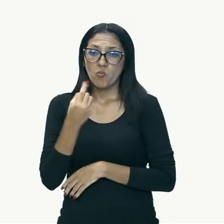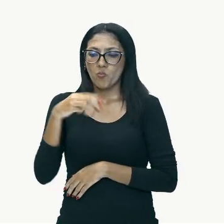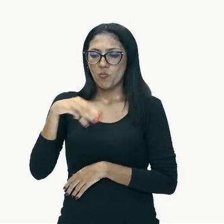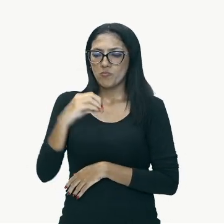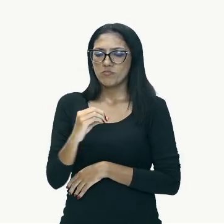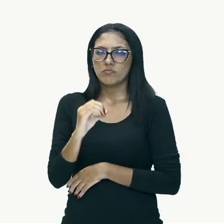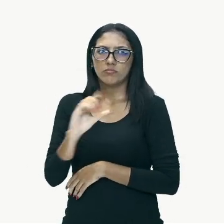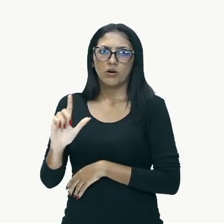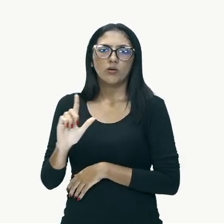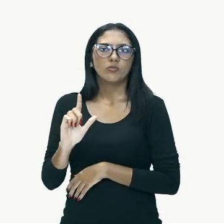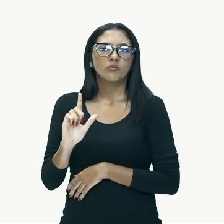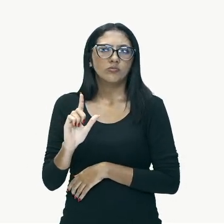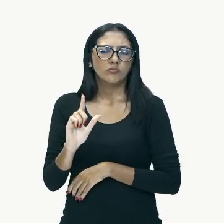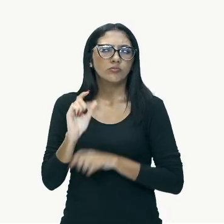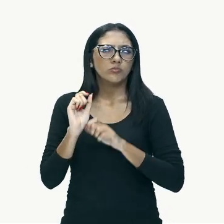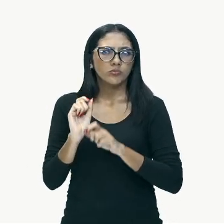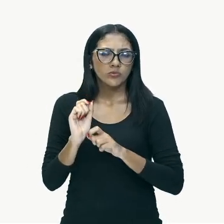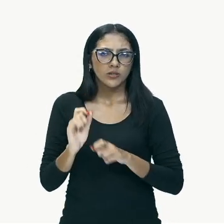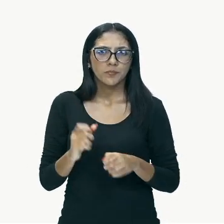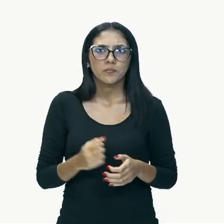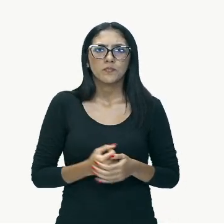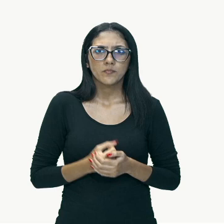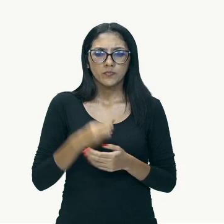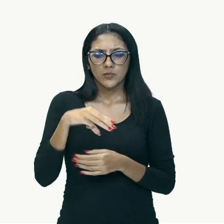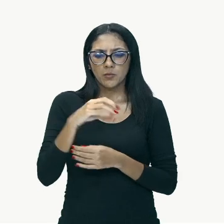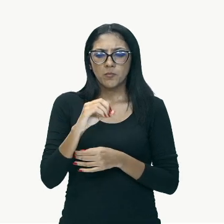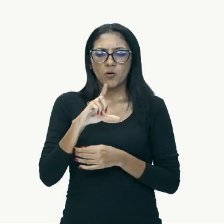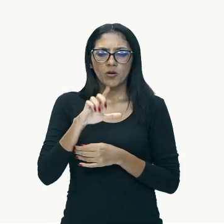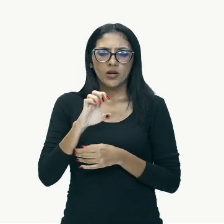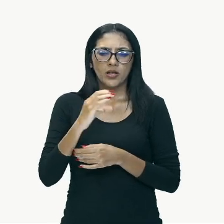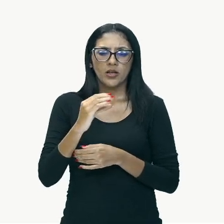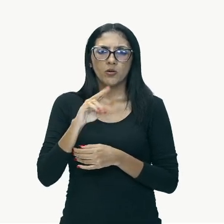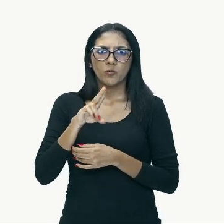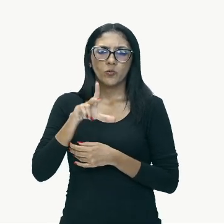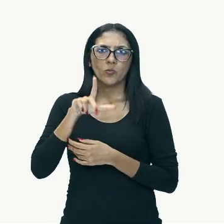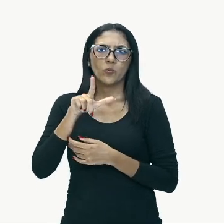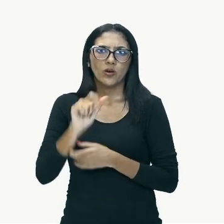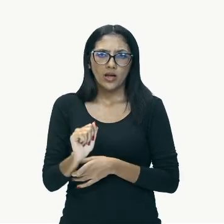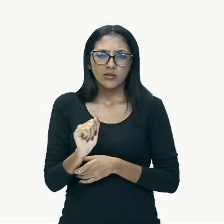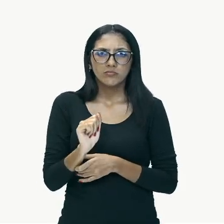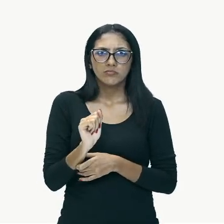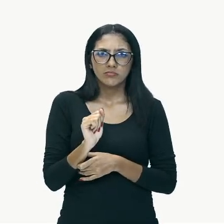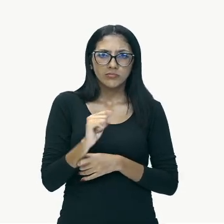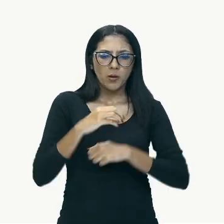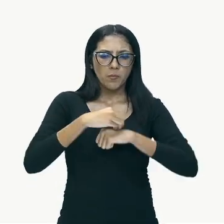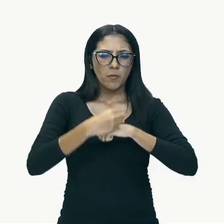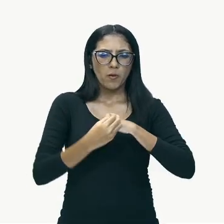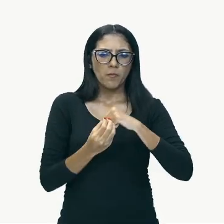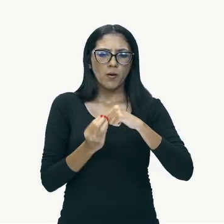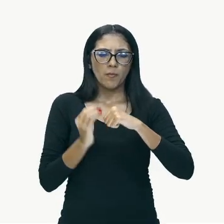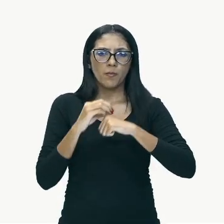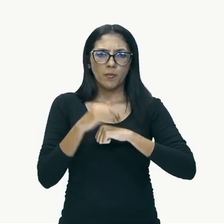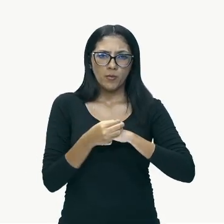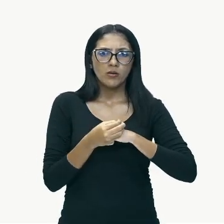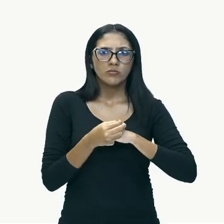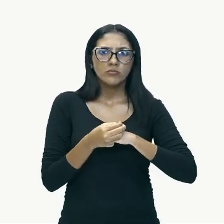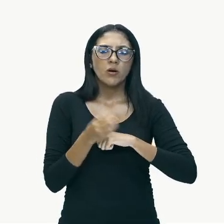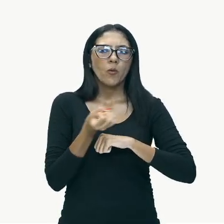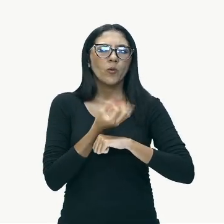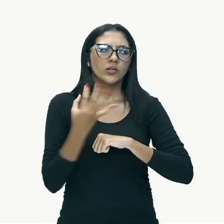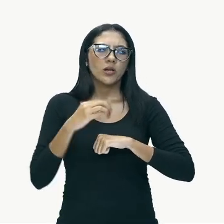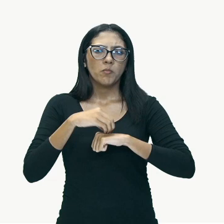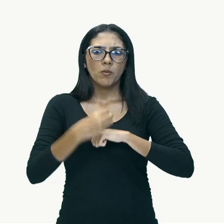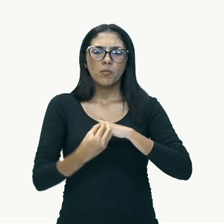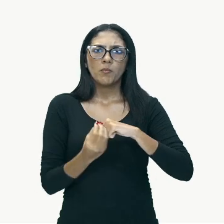tá? Então, sabendo que a massa atômica do cálcio é 40, do carbono é 12, do oxigênio é 16, calcule a